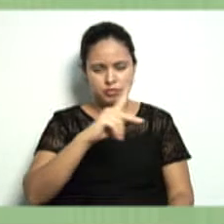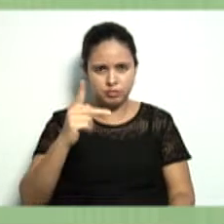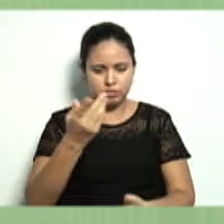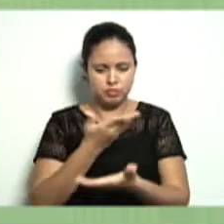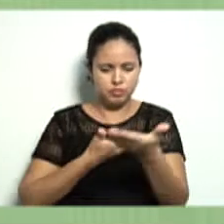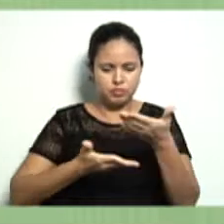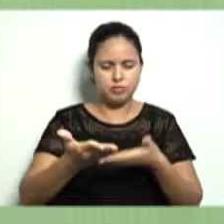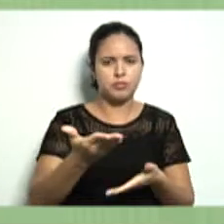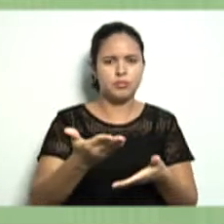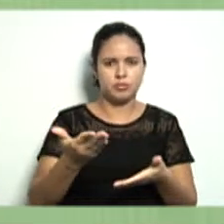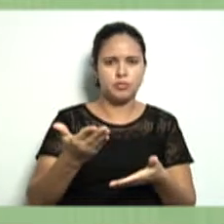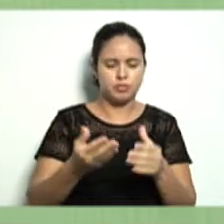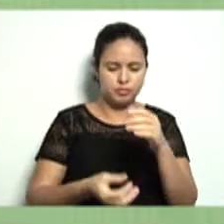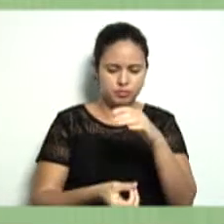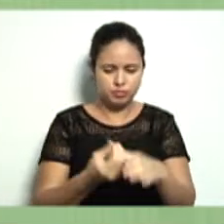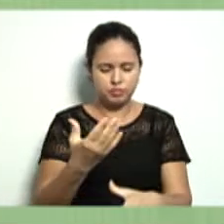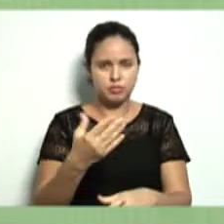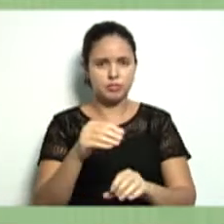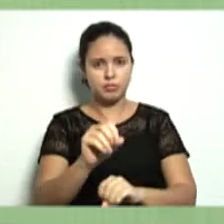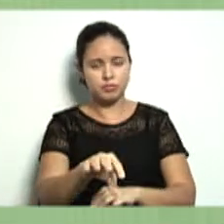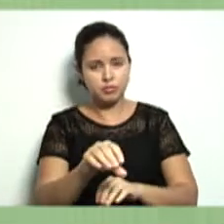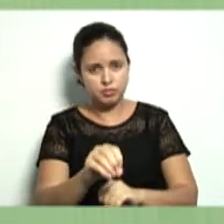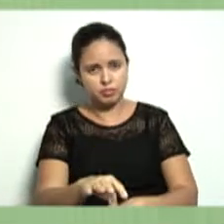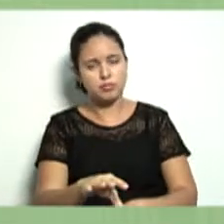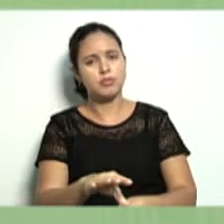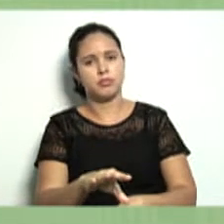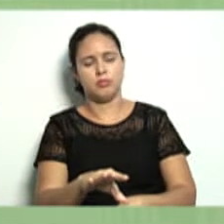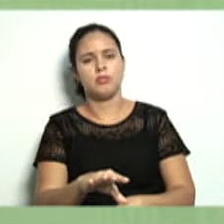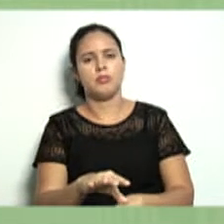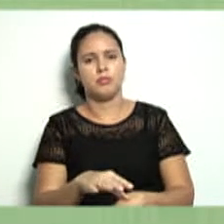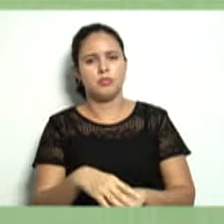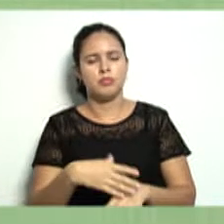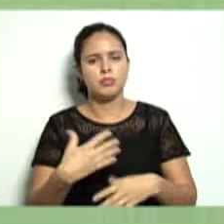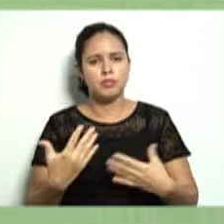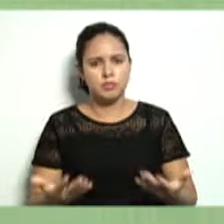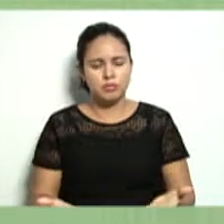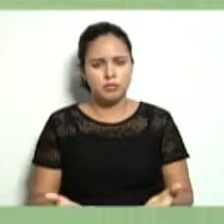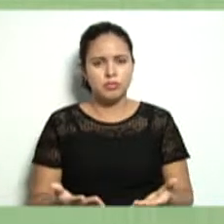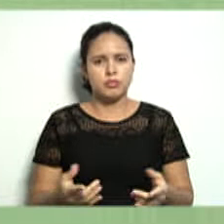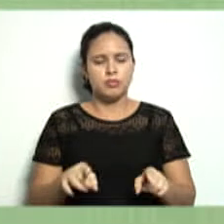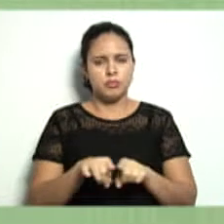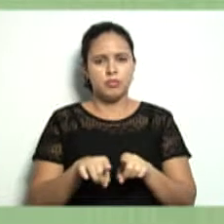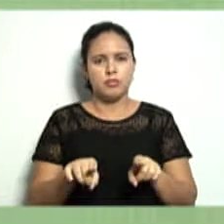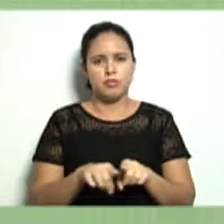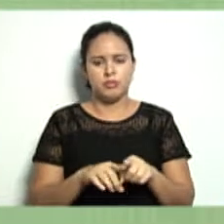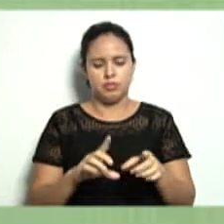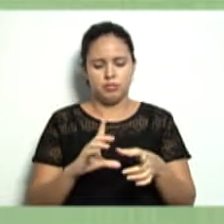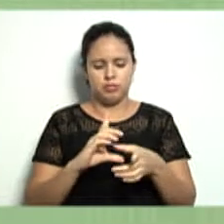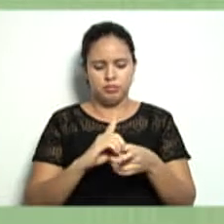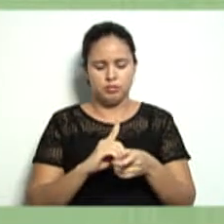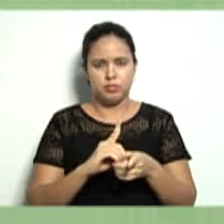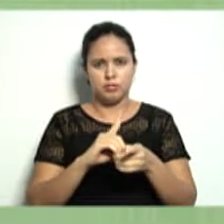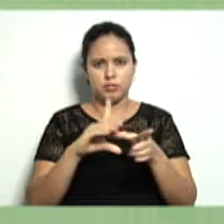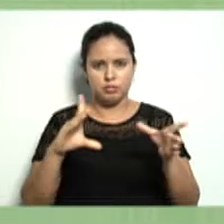gera uma educação. Por quê? Todos estão trabalhando em conjunto. A democracia da